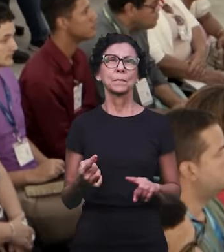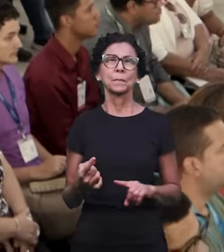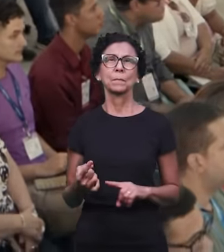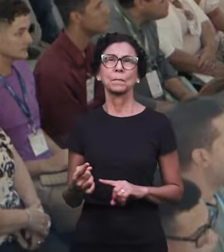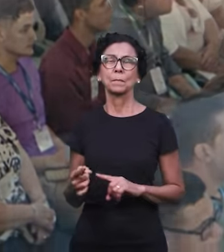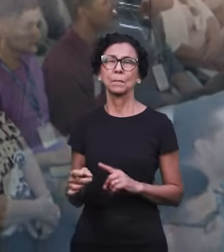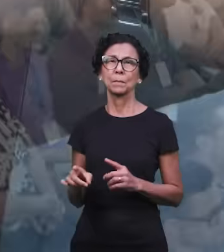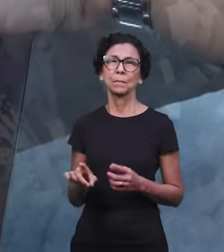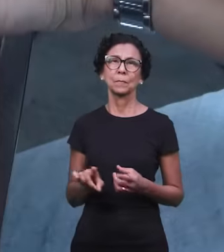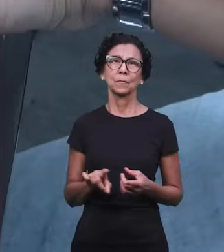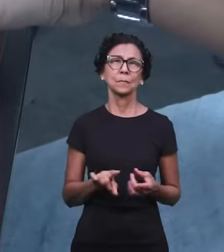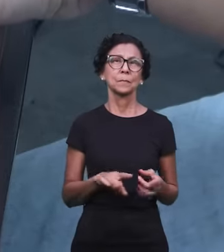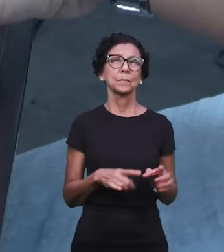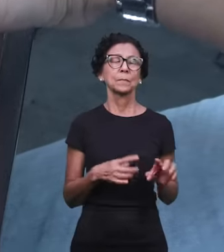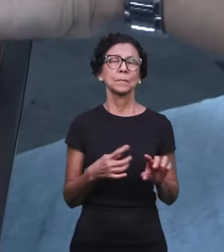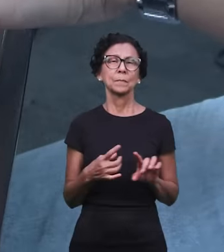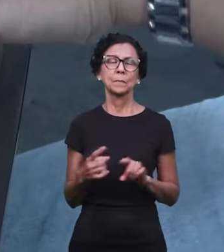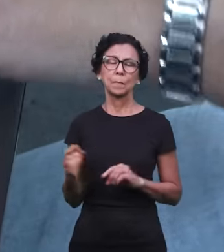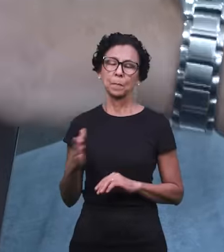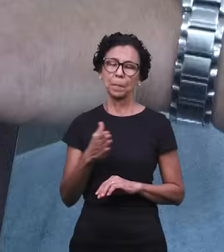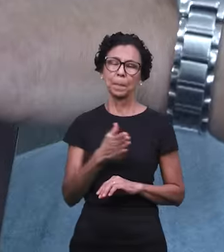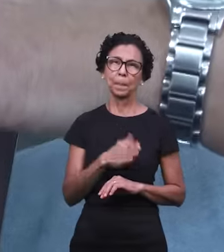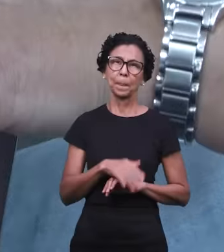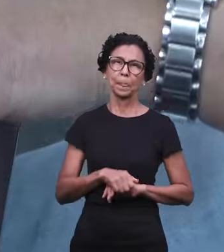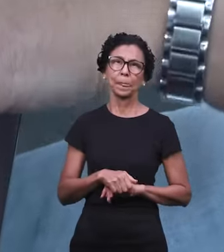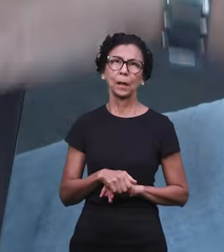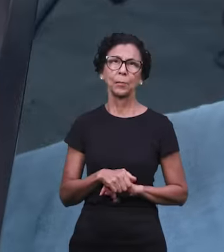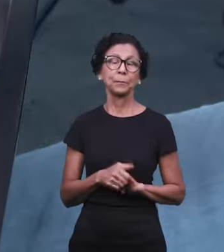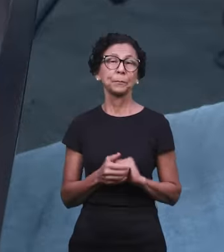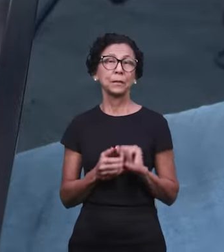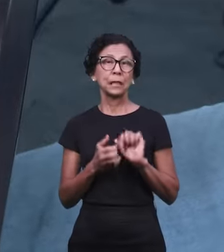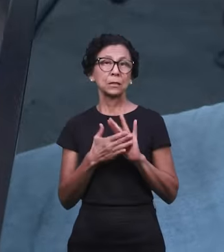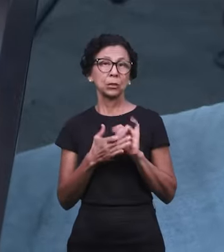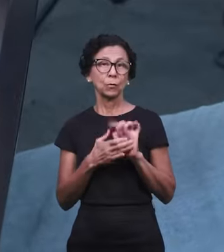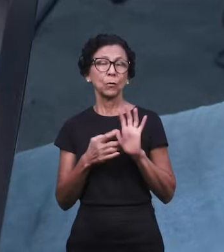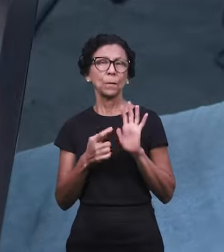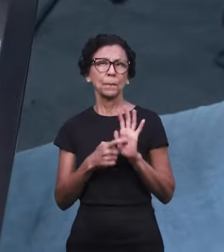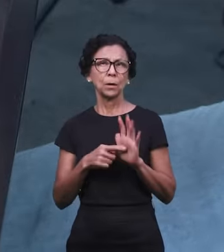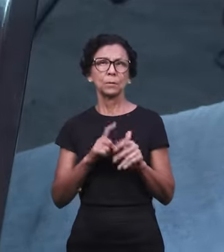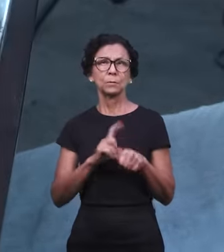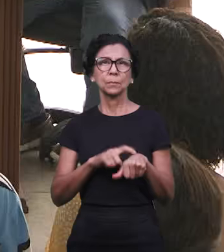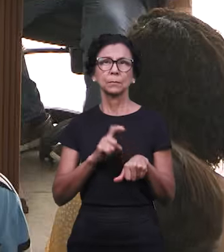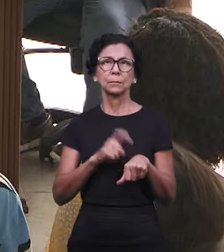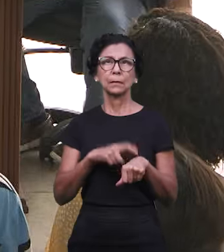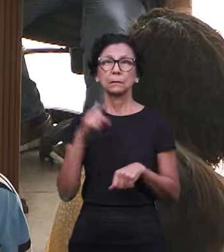Este louvor é uma expressão de um momento de aflição,